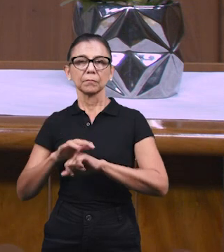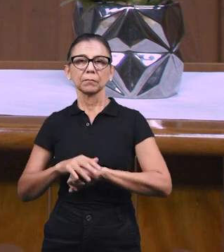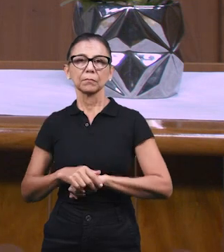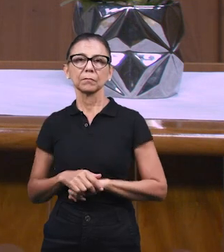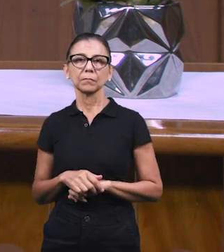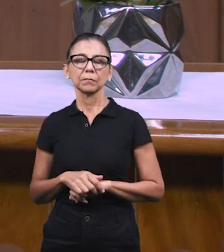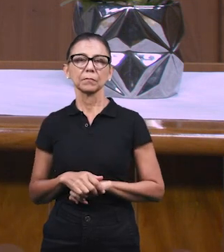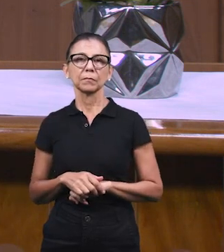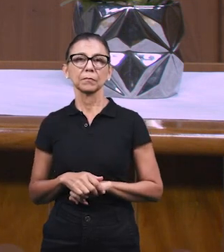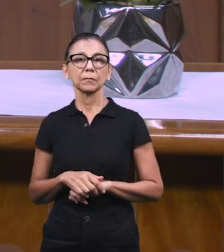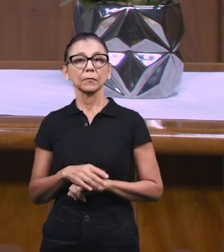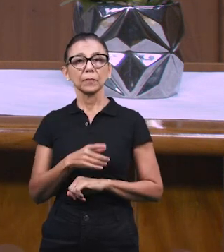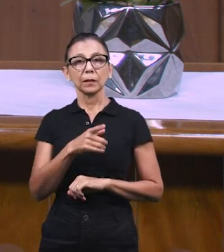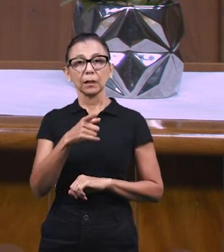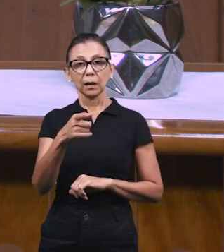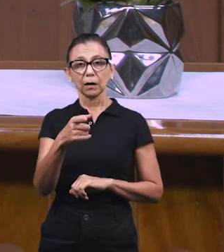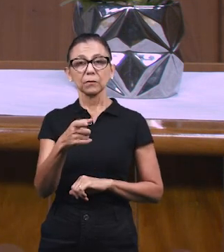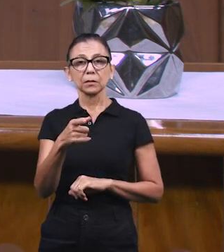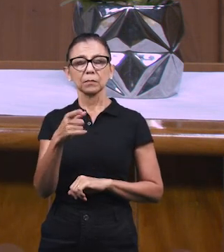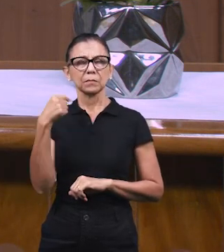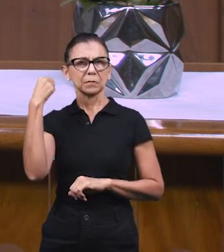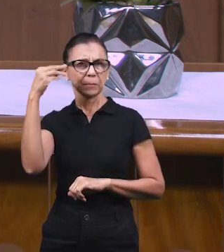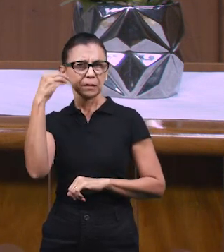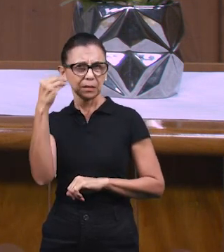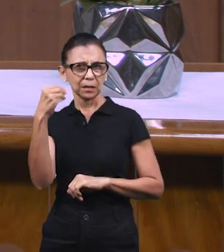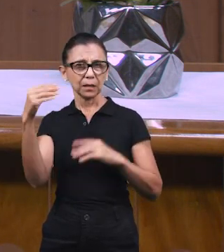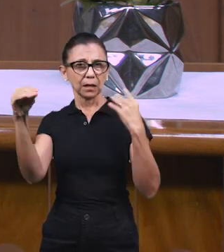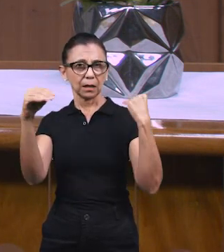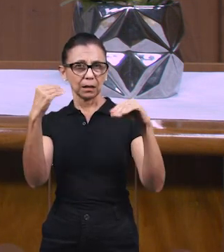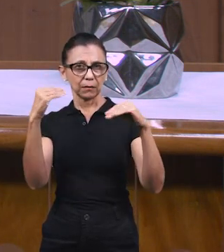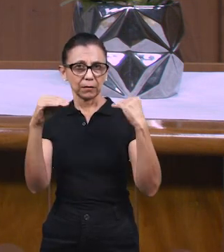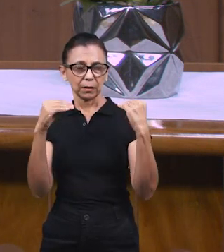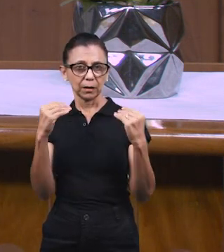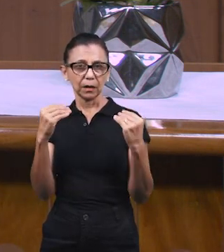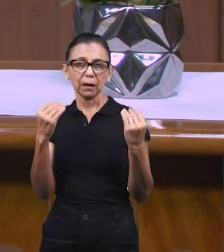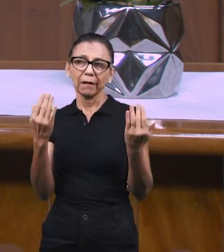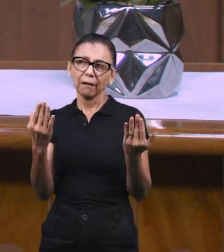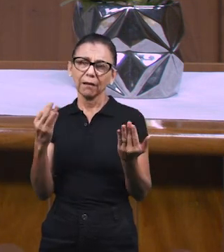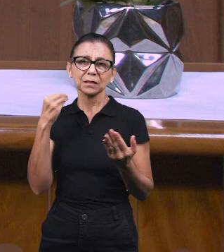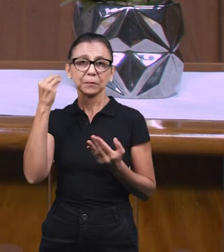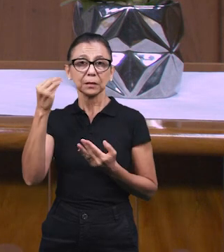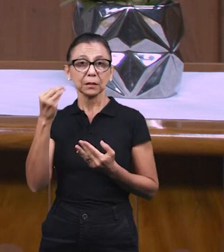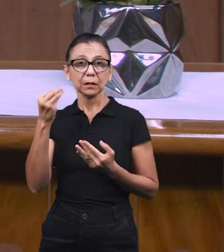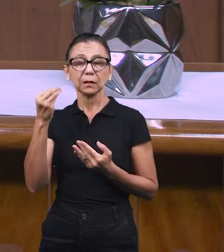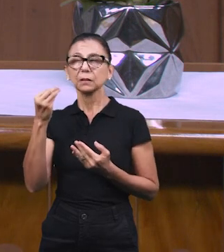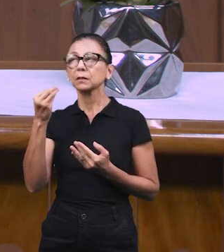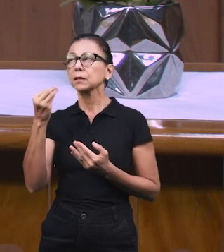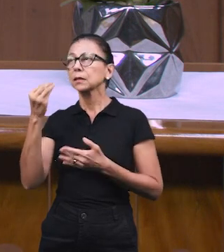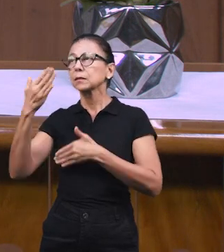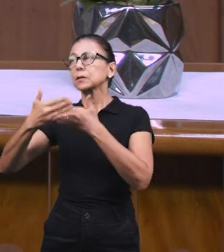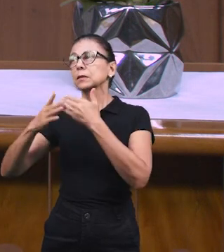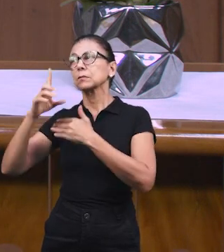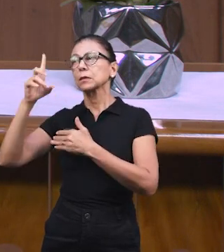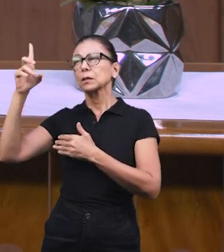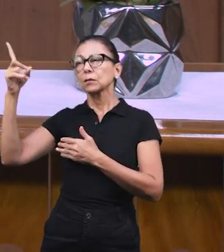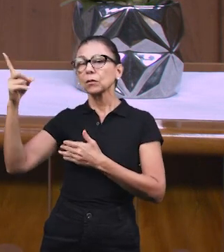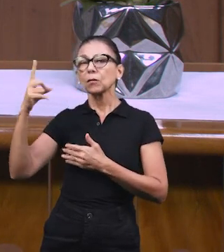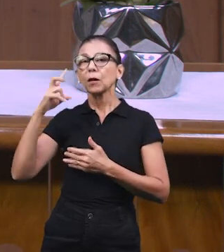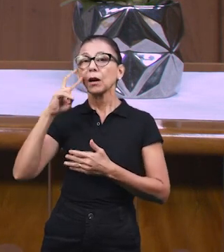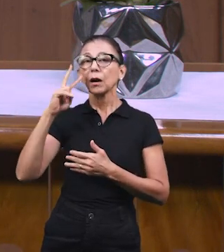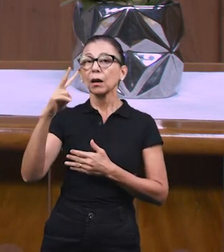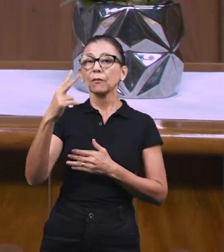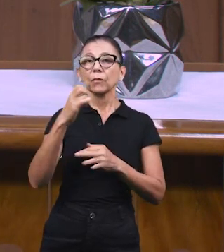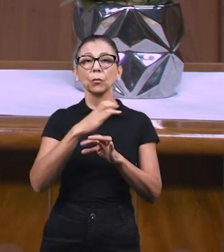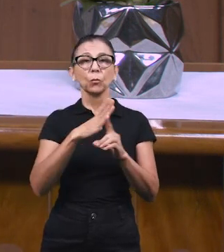Para você também que deseja enviar a sua experiência com o Senhor, com a sua experiência através das